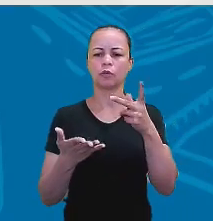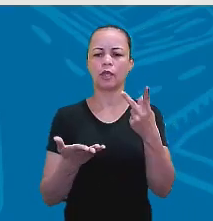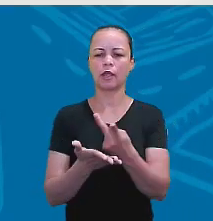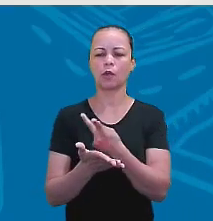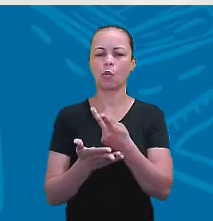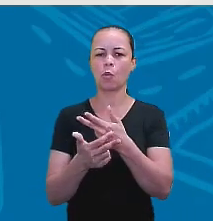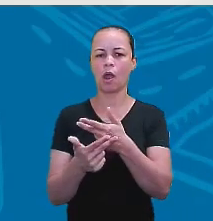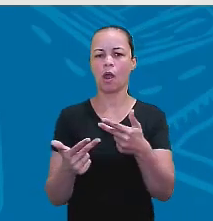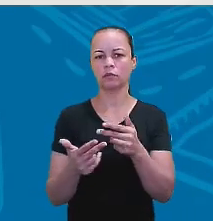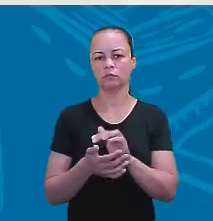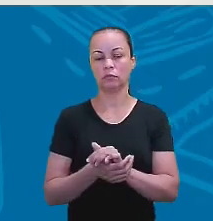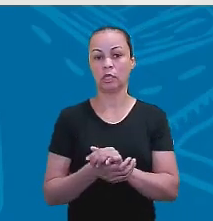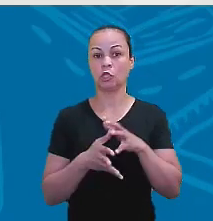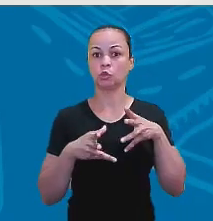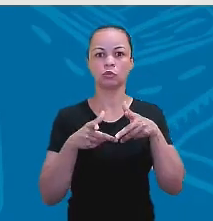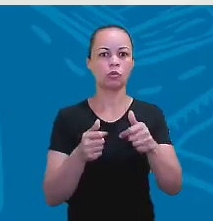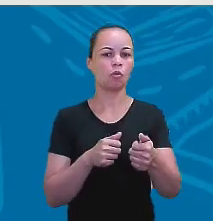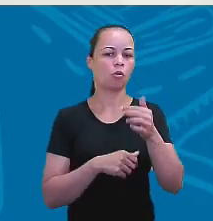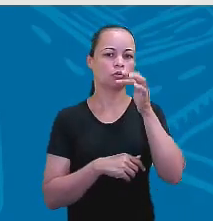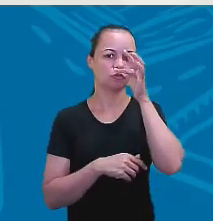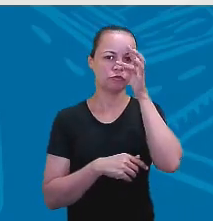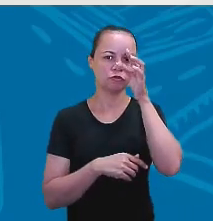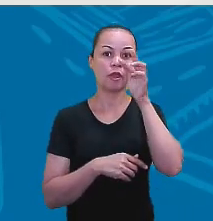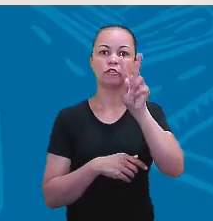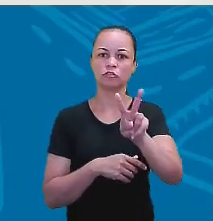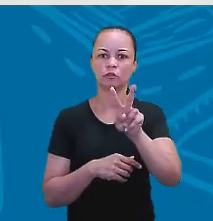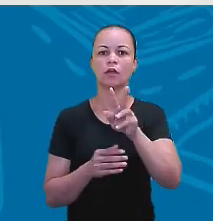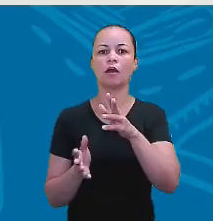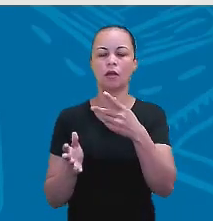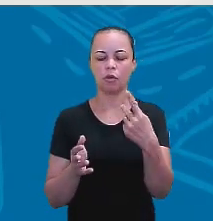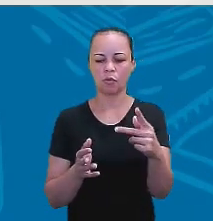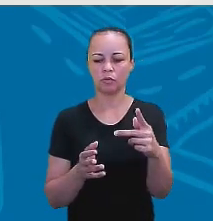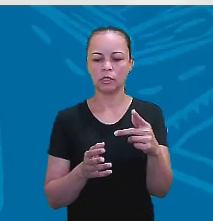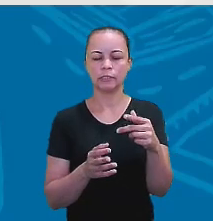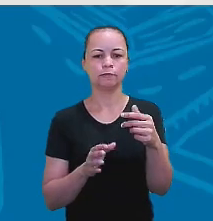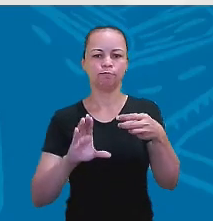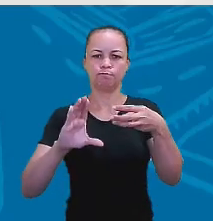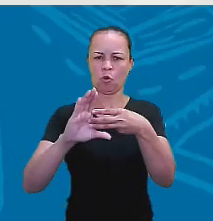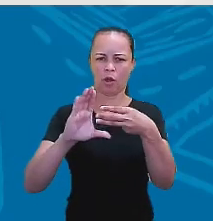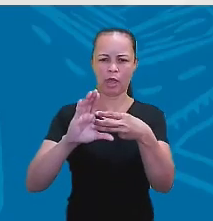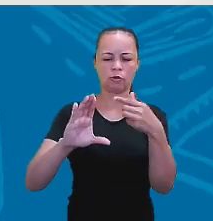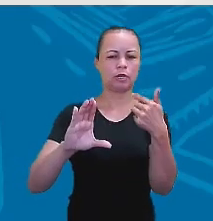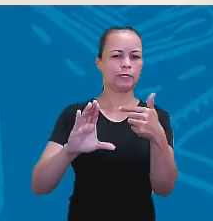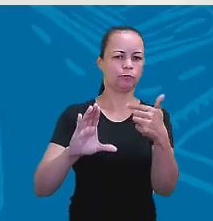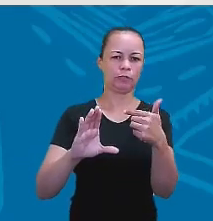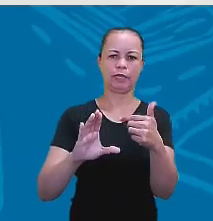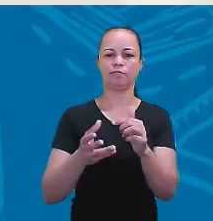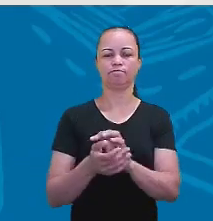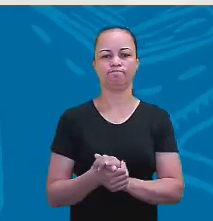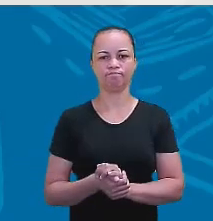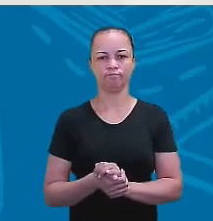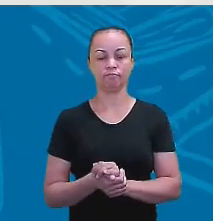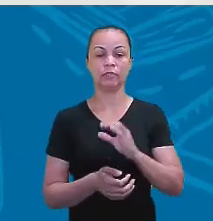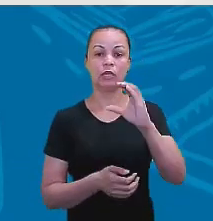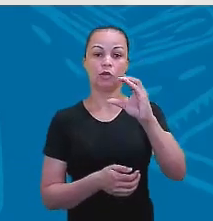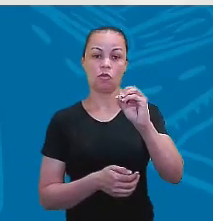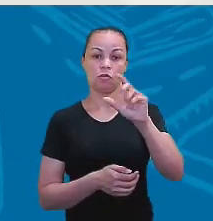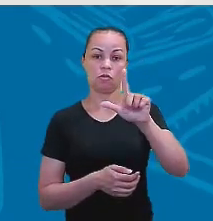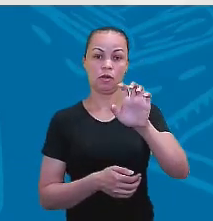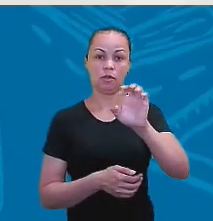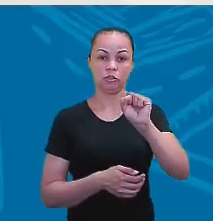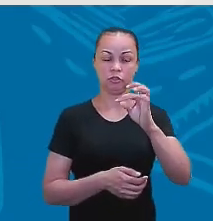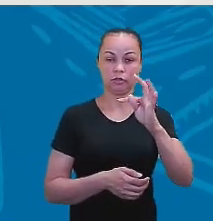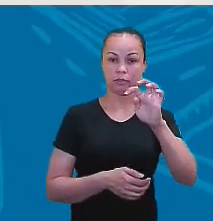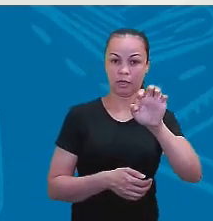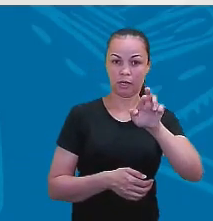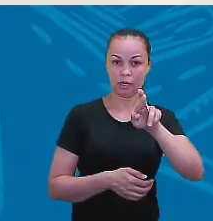não importa, essa molécula não existe nos vegetais. Colesterol não é uma molécula comum aos vegetais,